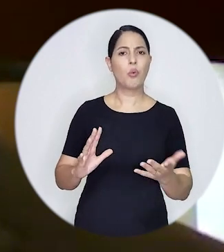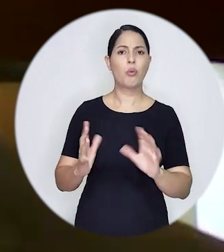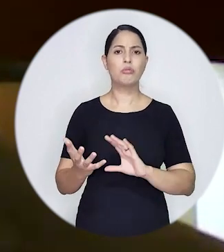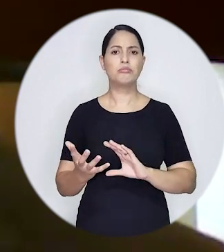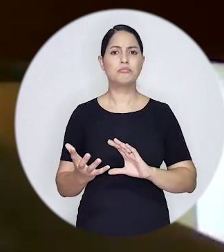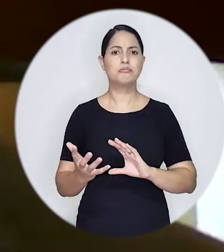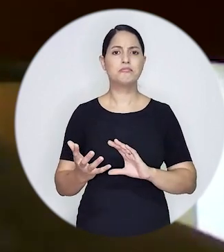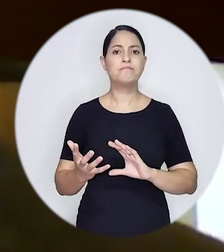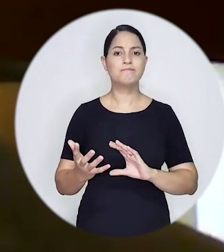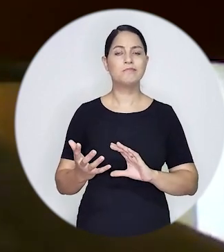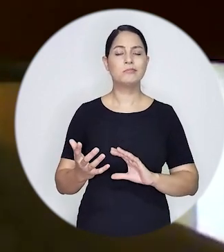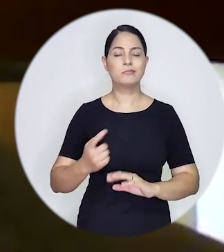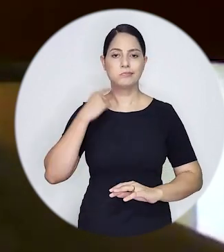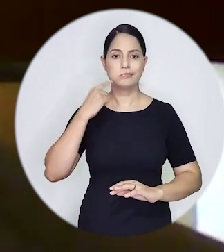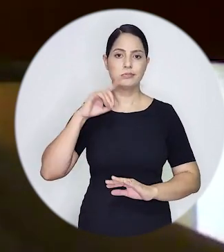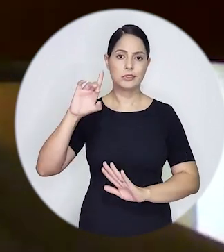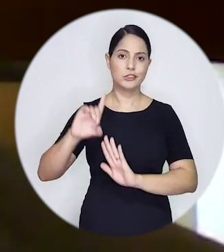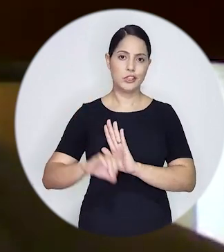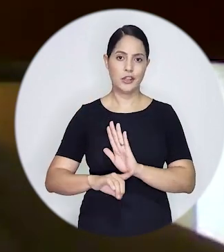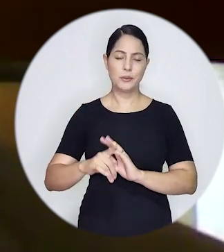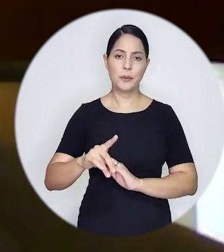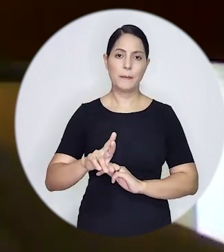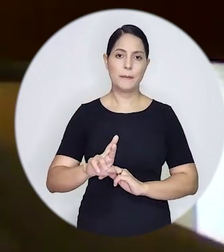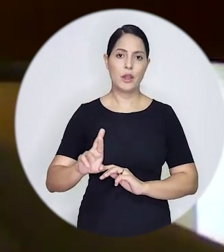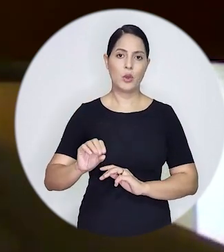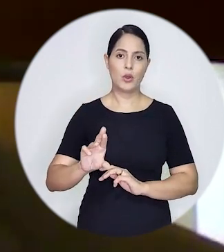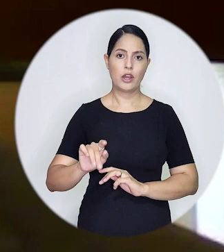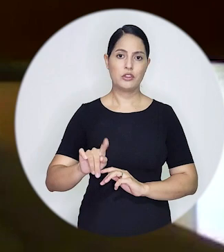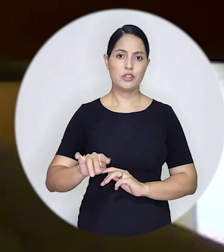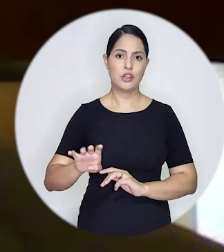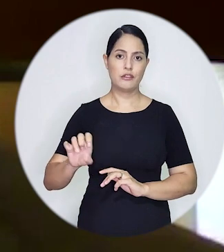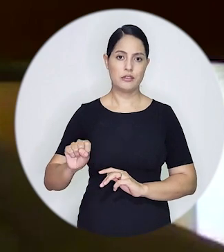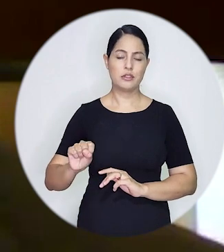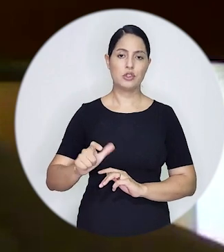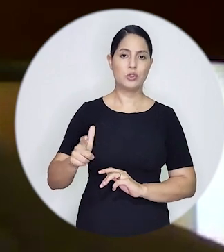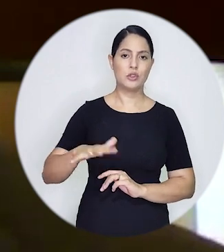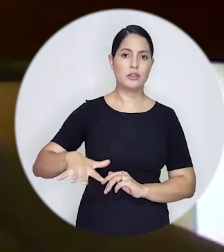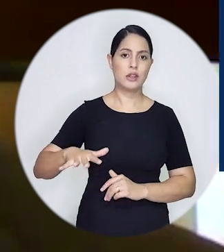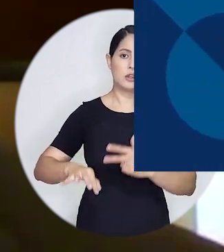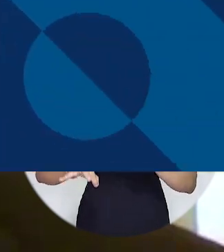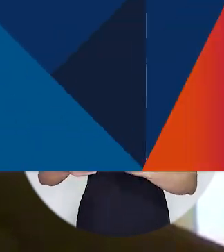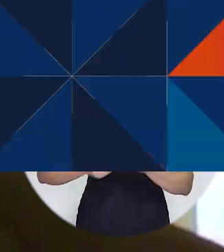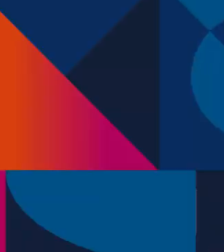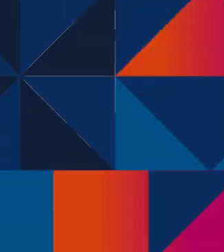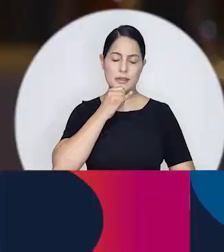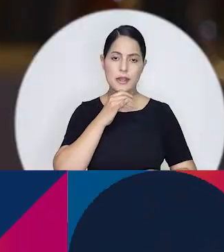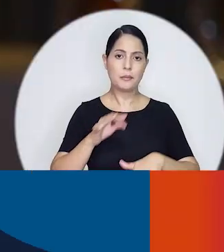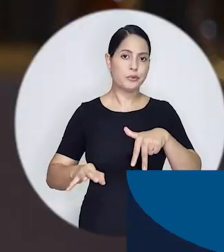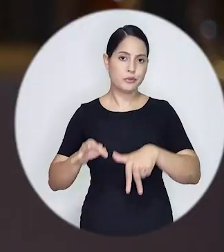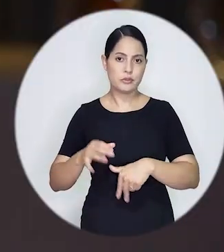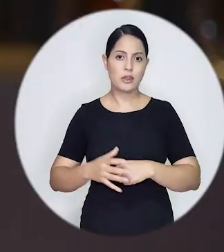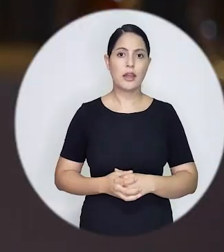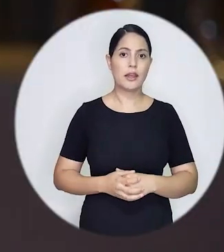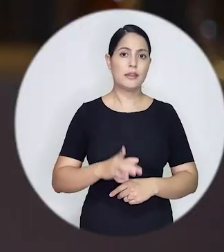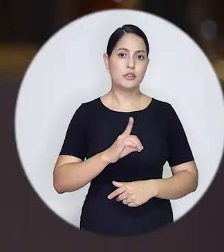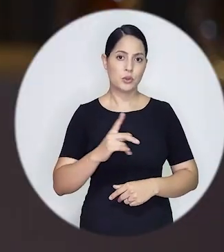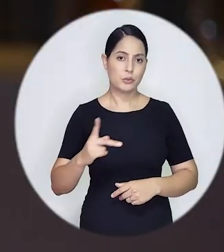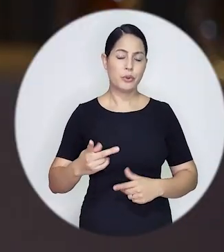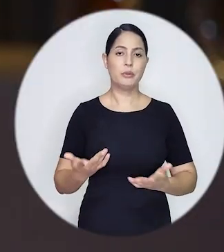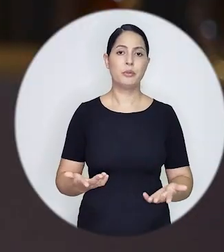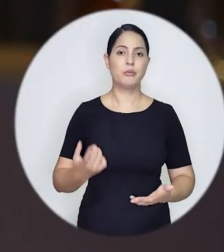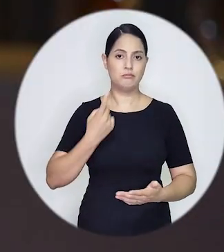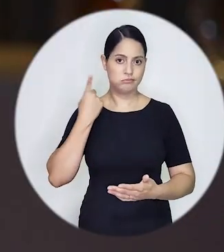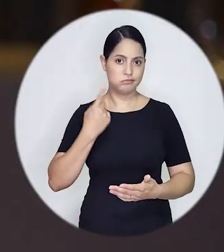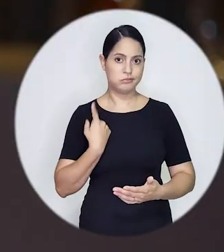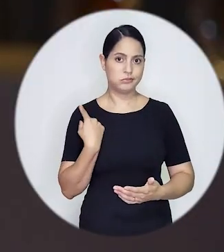observar as prerrogativas do outro interlocutor com quem nós trabalhamos no dia a dia da vida forense. A OAB Nacional